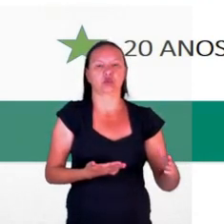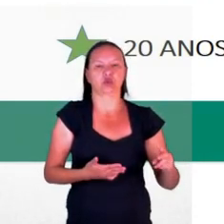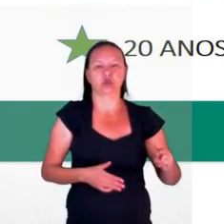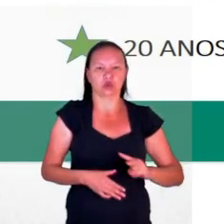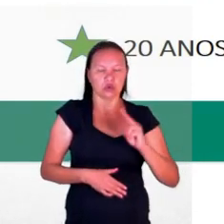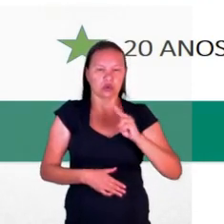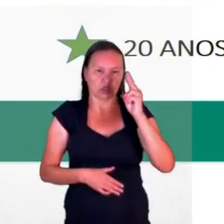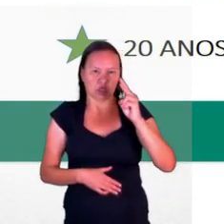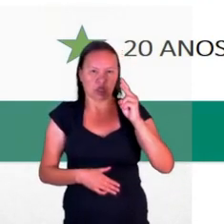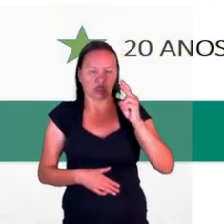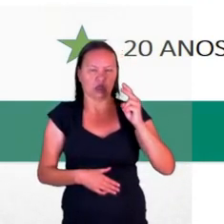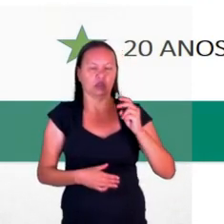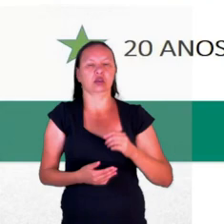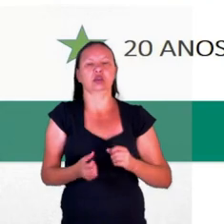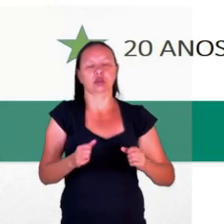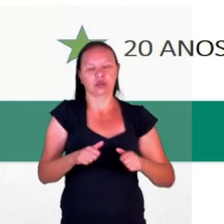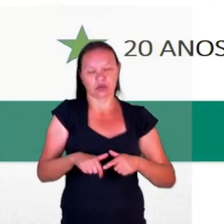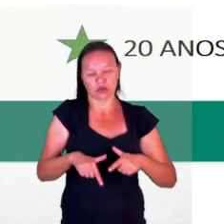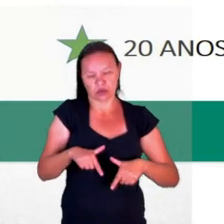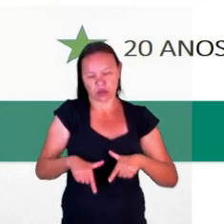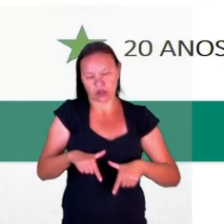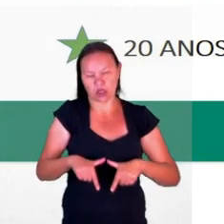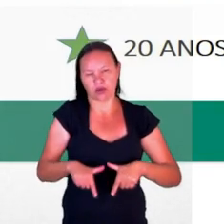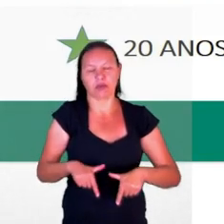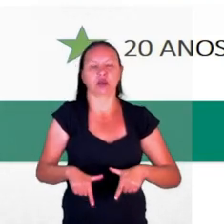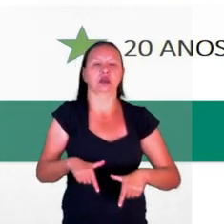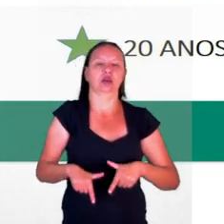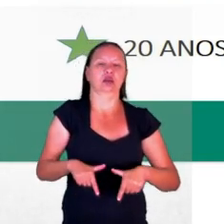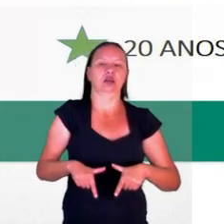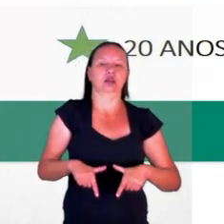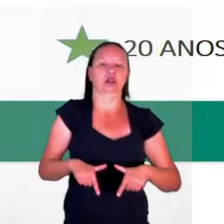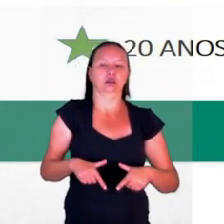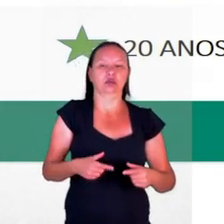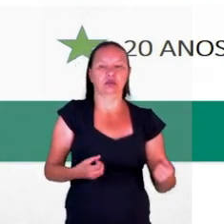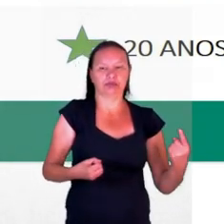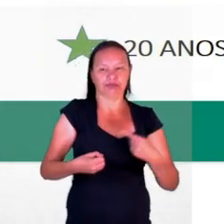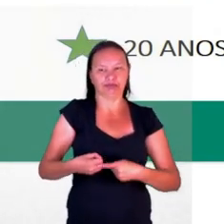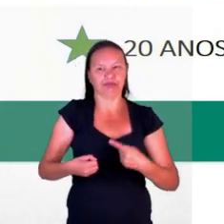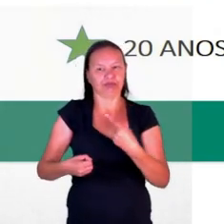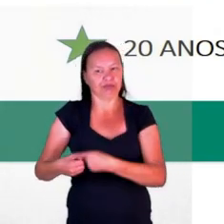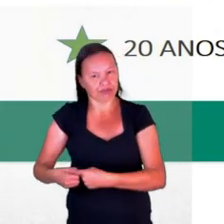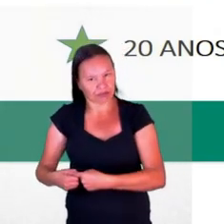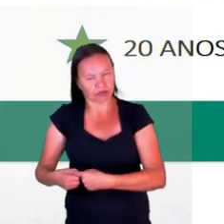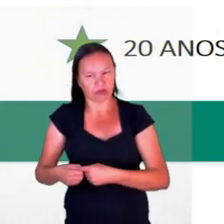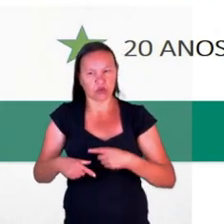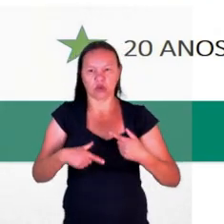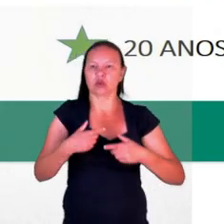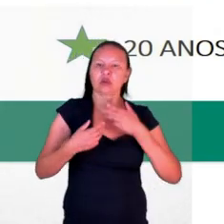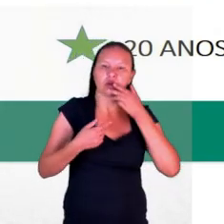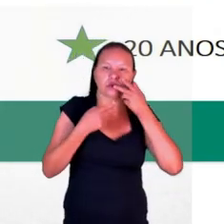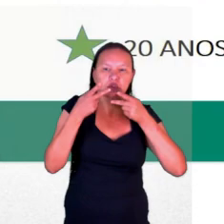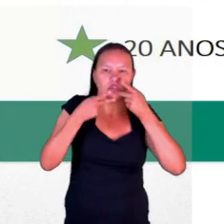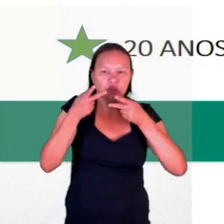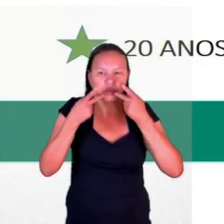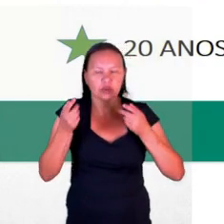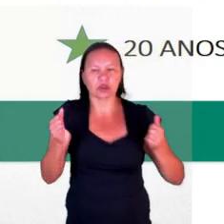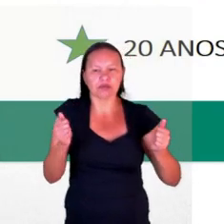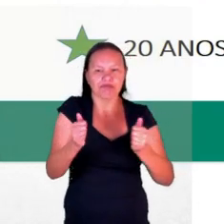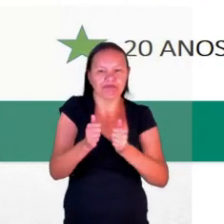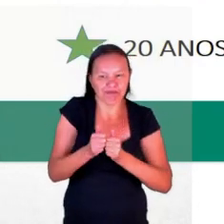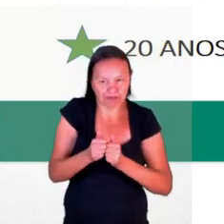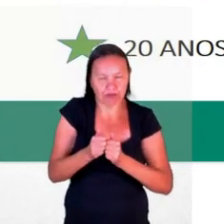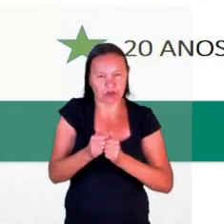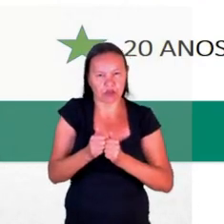judicial né o trabalho que ele faz sobretudo é um trabalho de mediação eh e de conversa e de pressão sobre os gestores